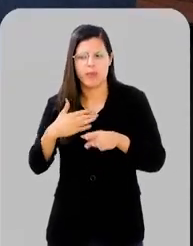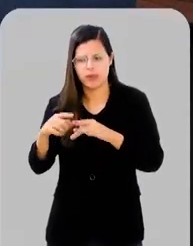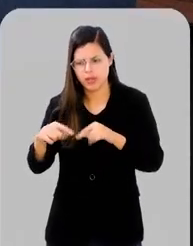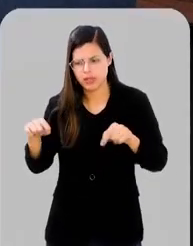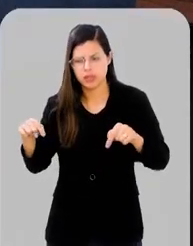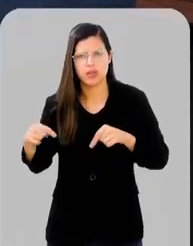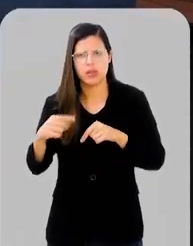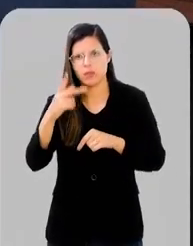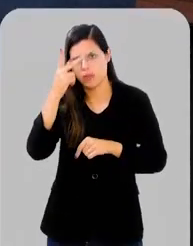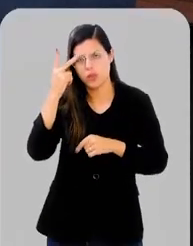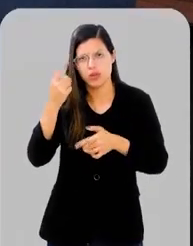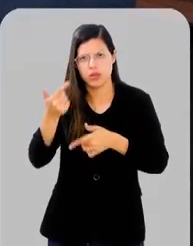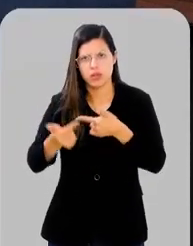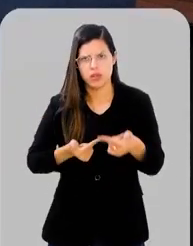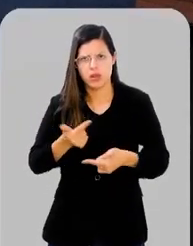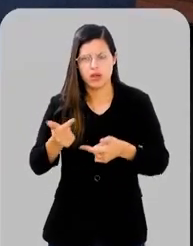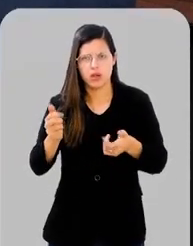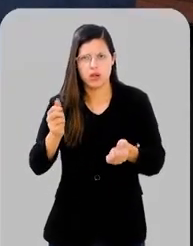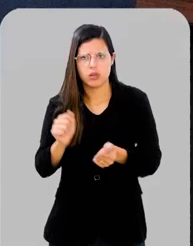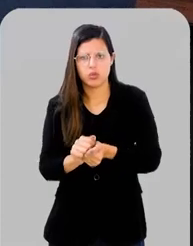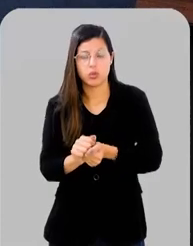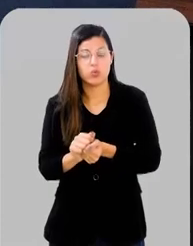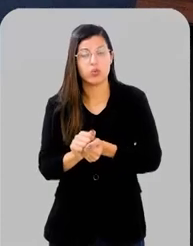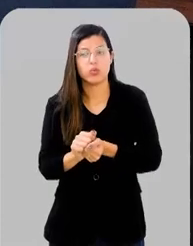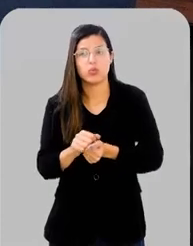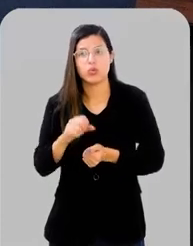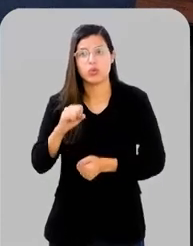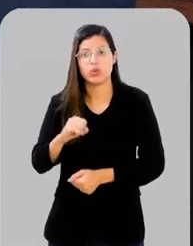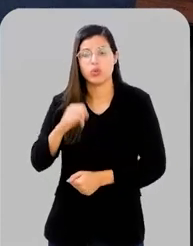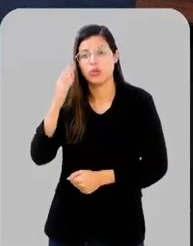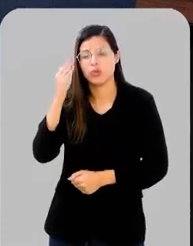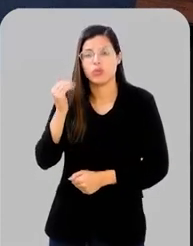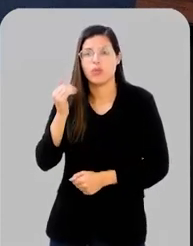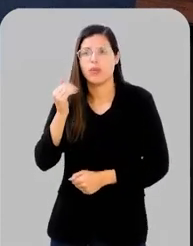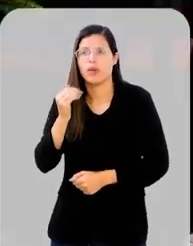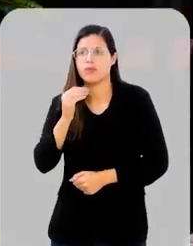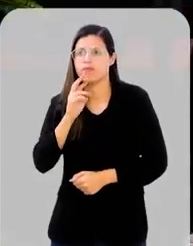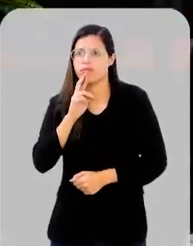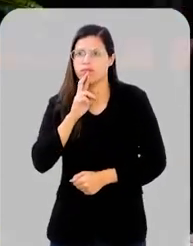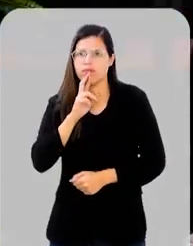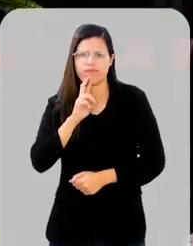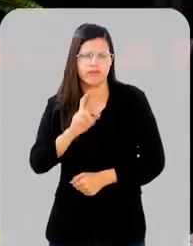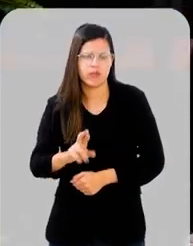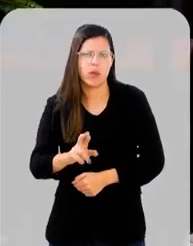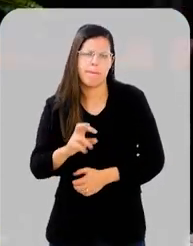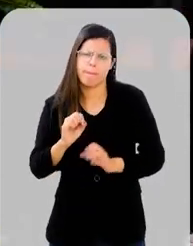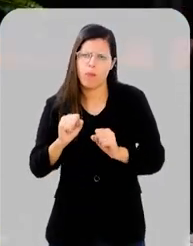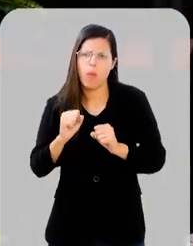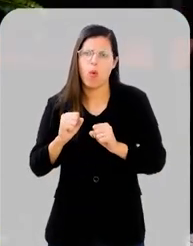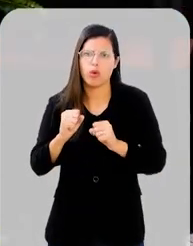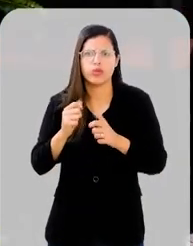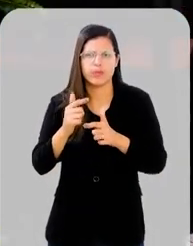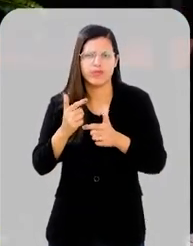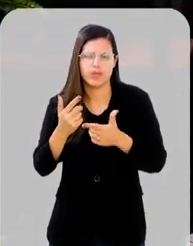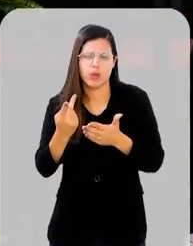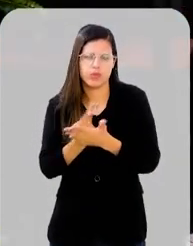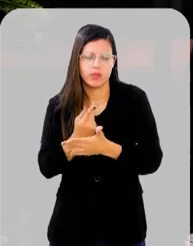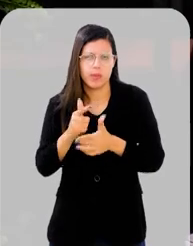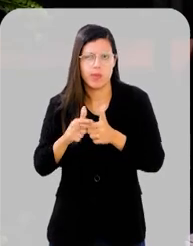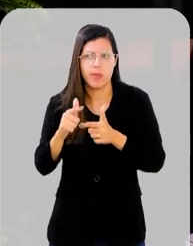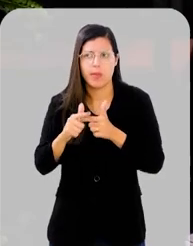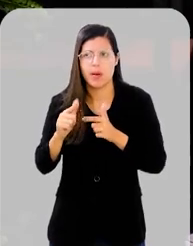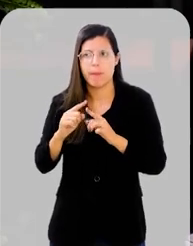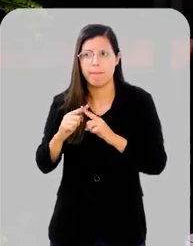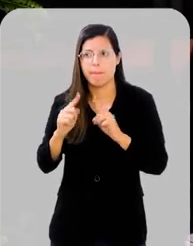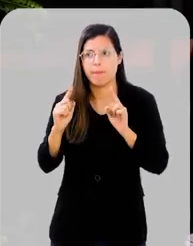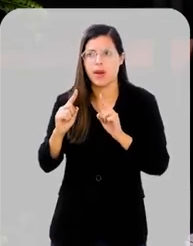gabinete assim quem trabalha comigo se eu souber que não ficou sem responder Claro pode acontecer um problema mas